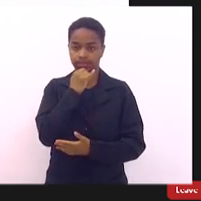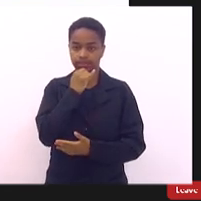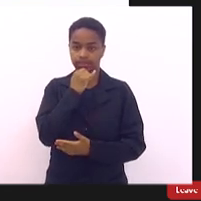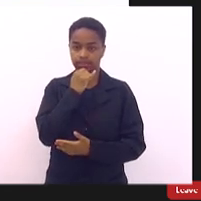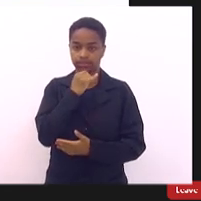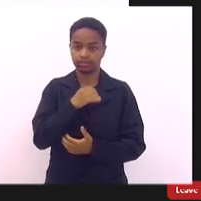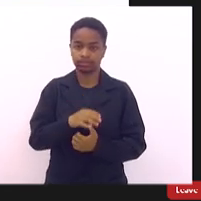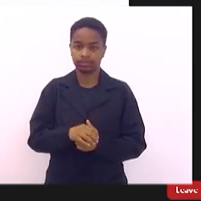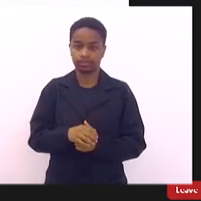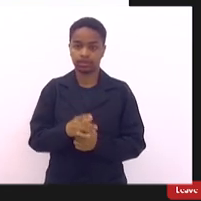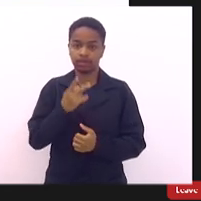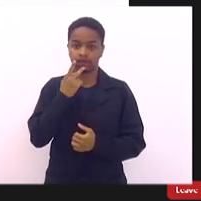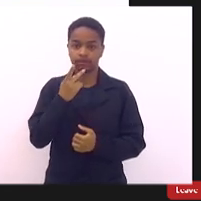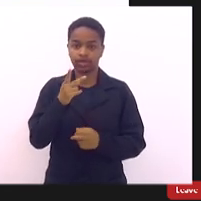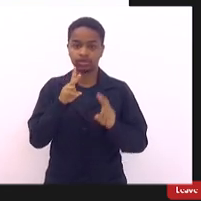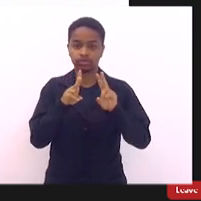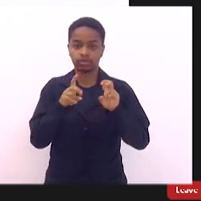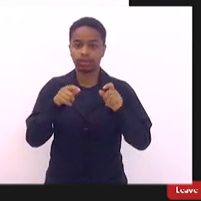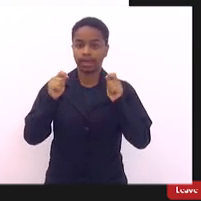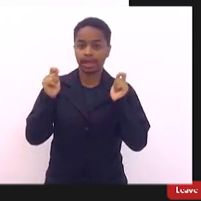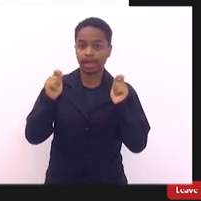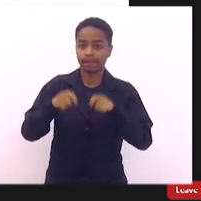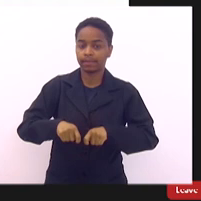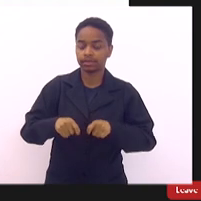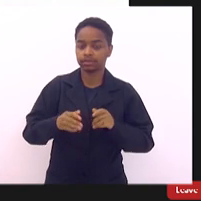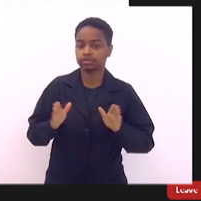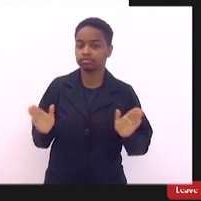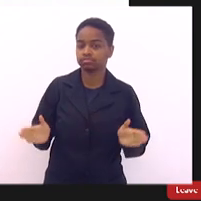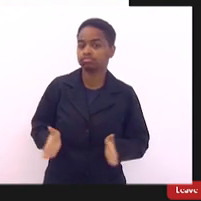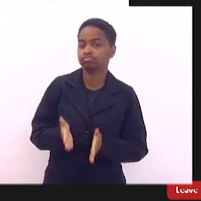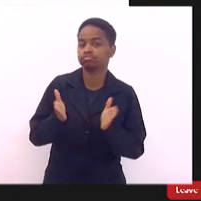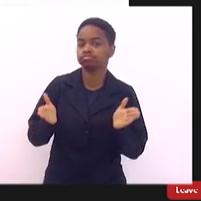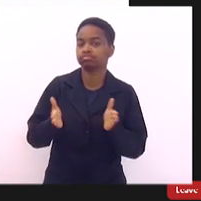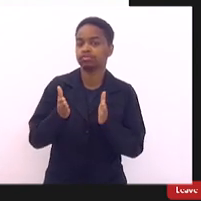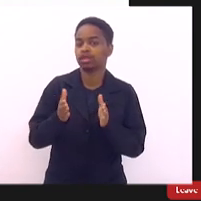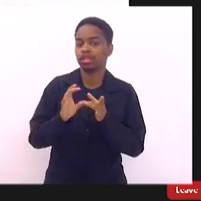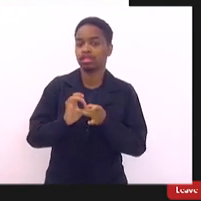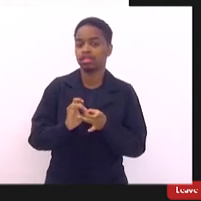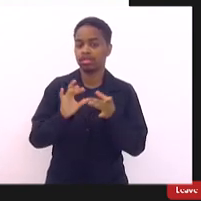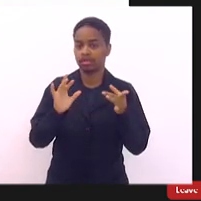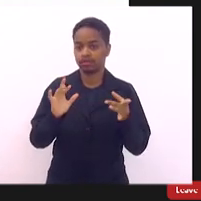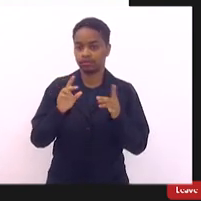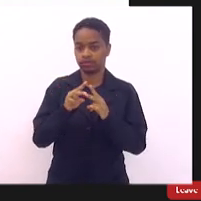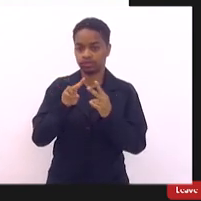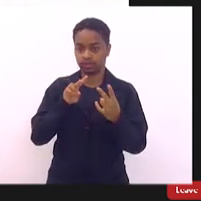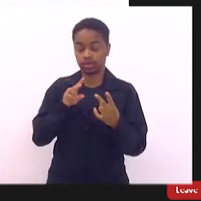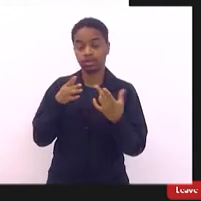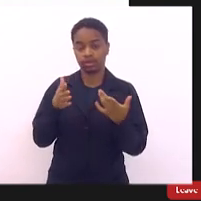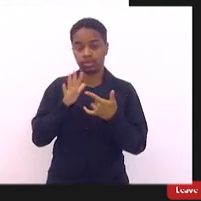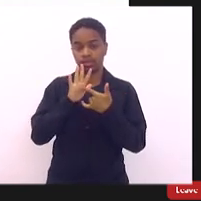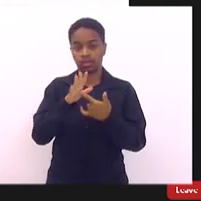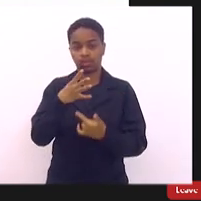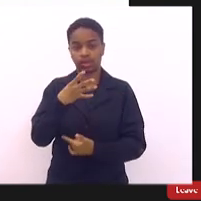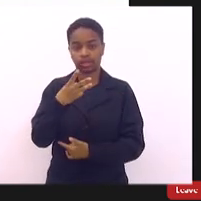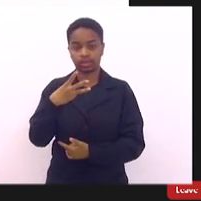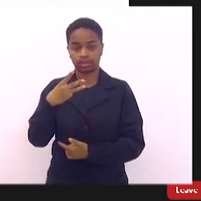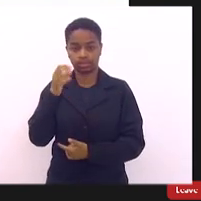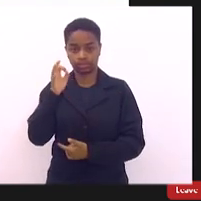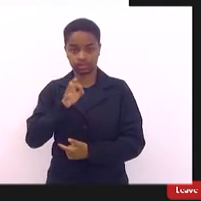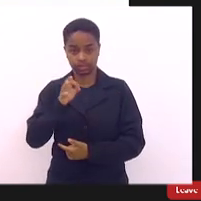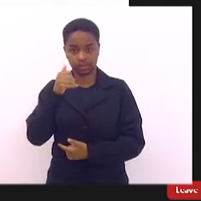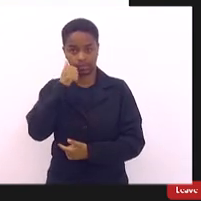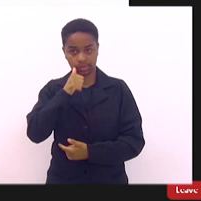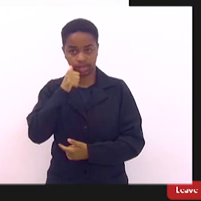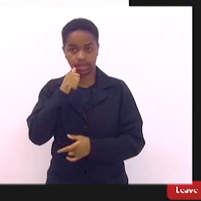de capacidade de se engajar livremente online, né? Você vê aqui que 43% das mulheres e